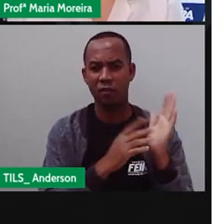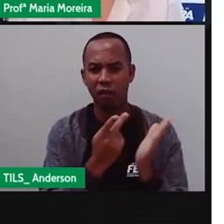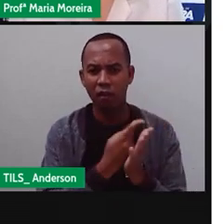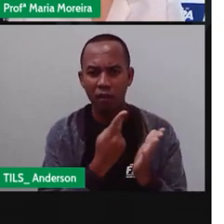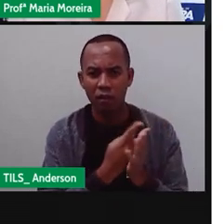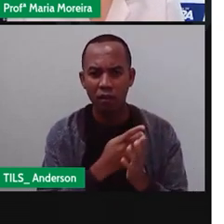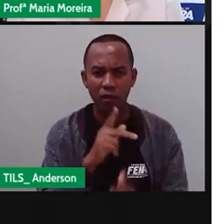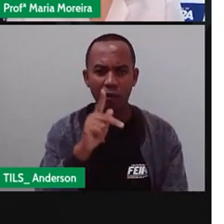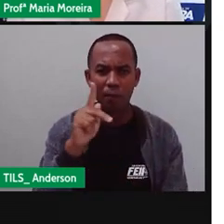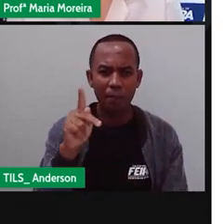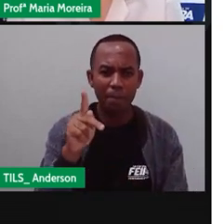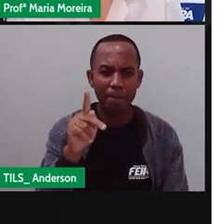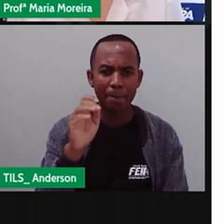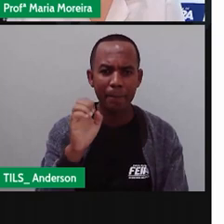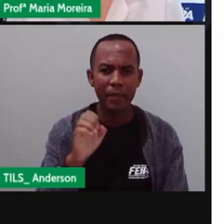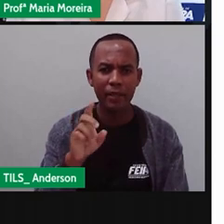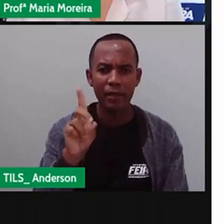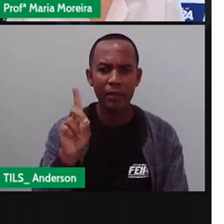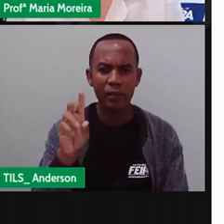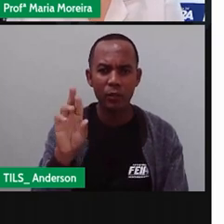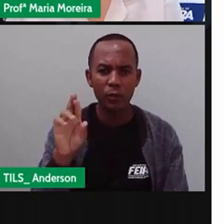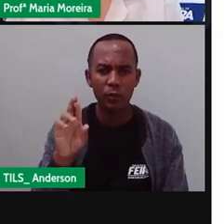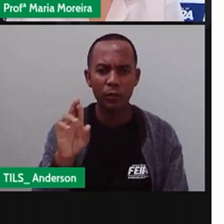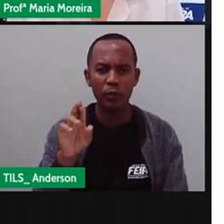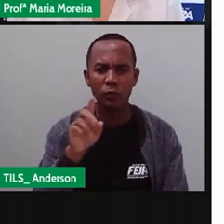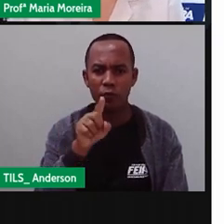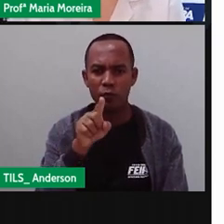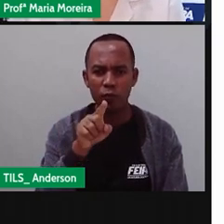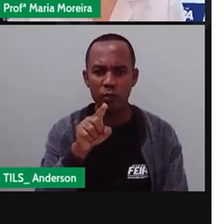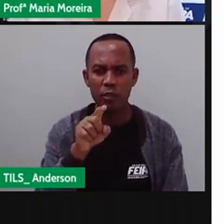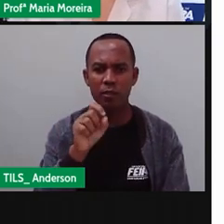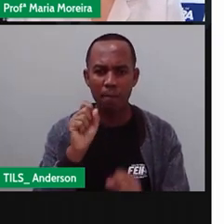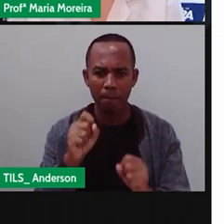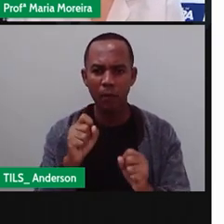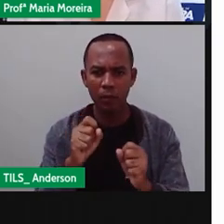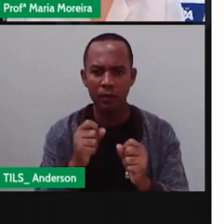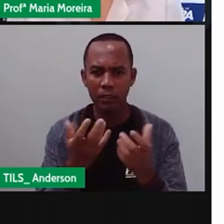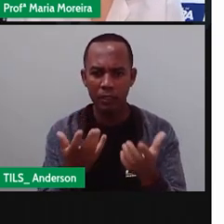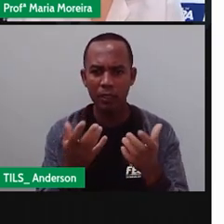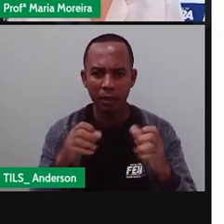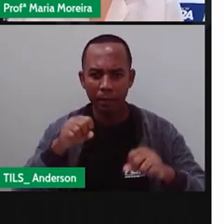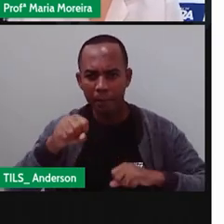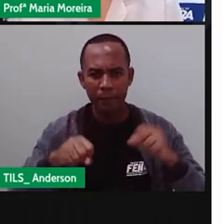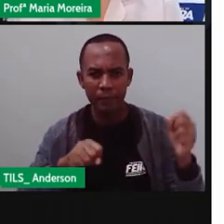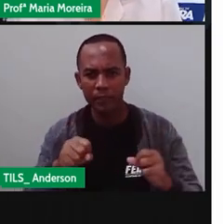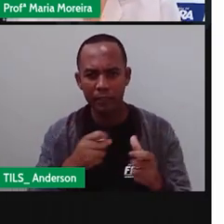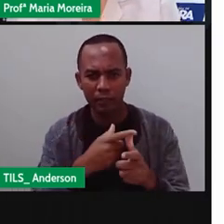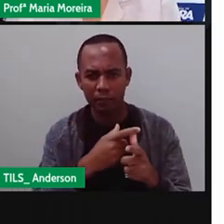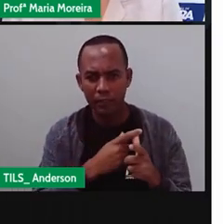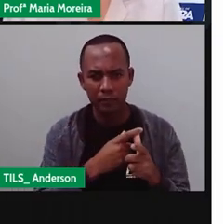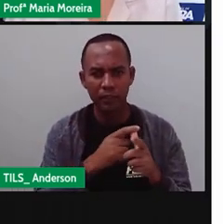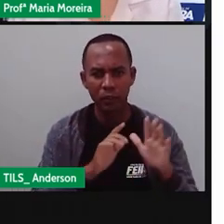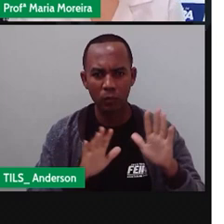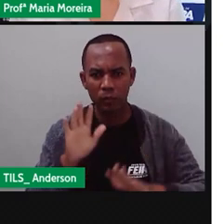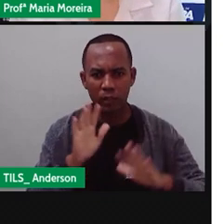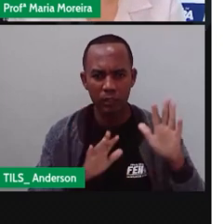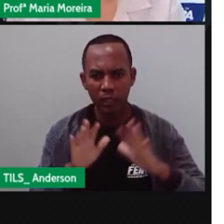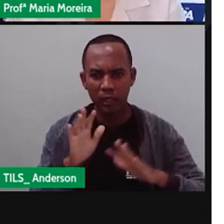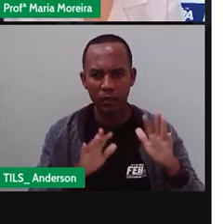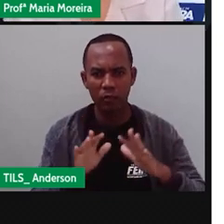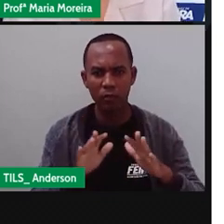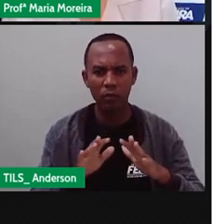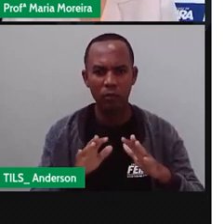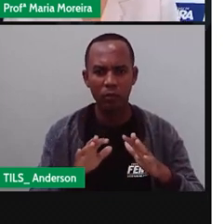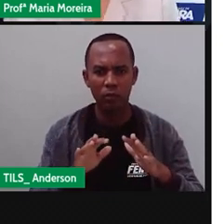bicicleta emprestada, pode, mas precisa tomar bastante cuidado, tá? Então, e aí tem assinado, é um